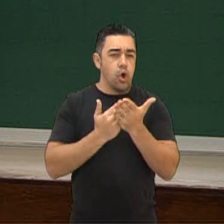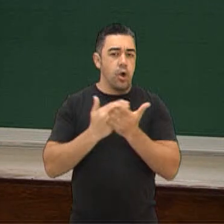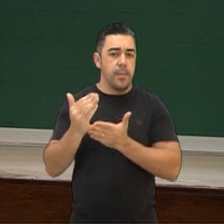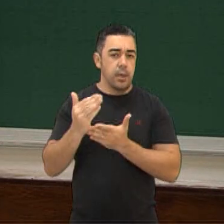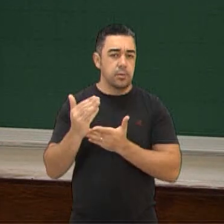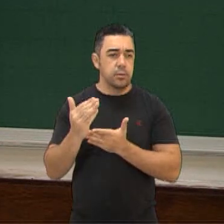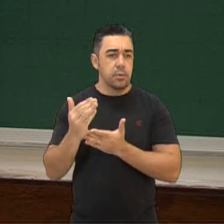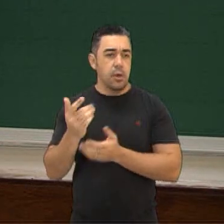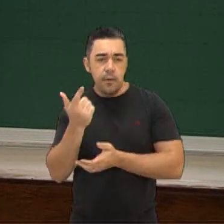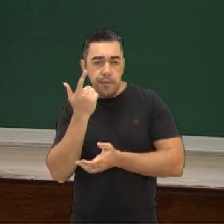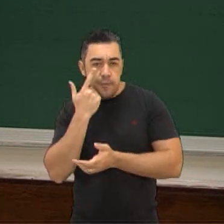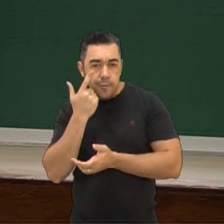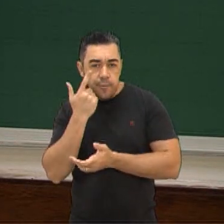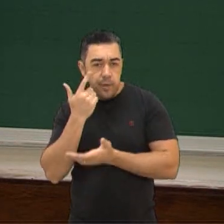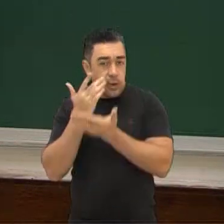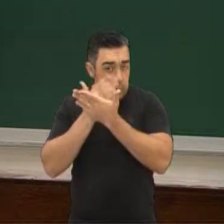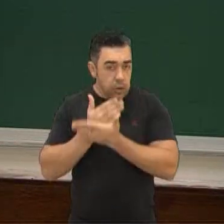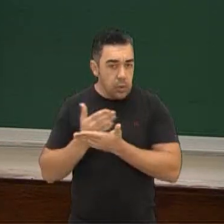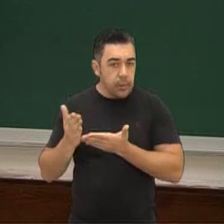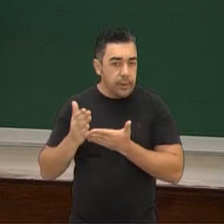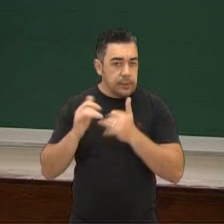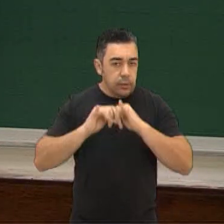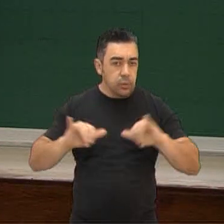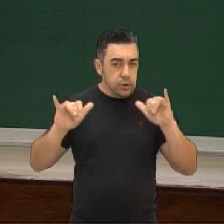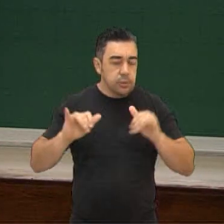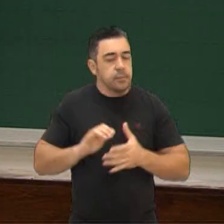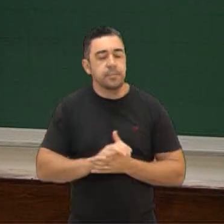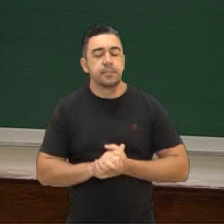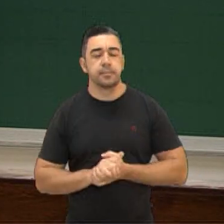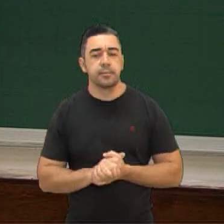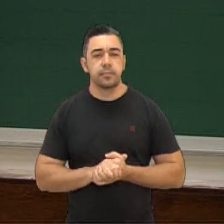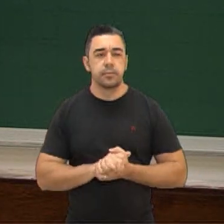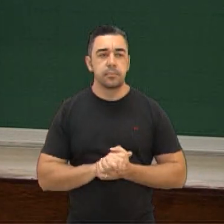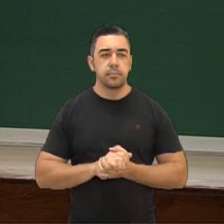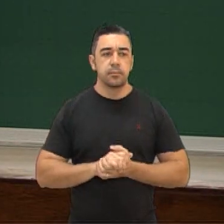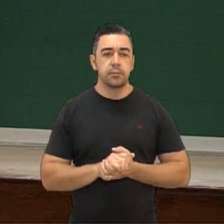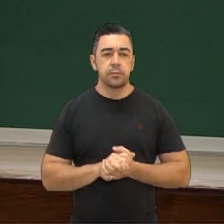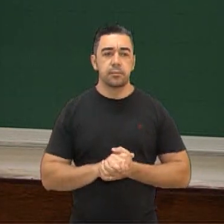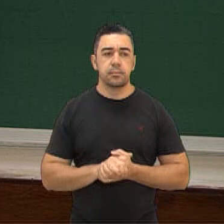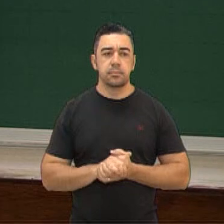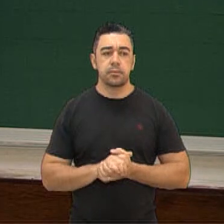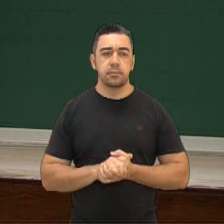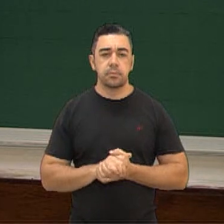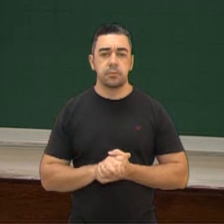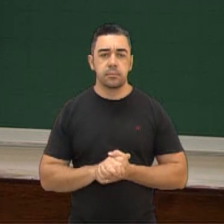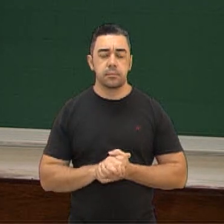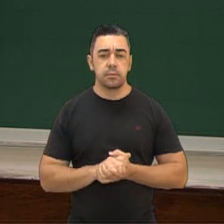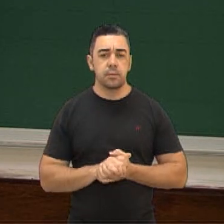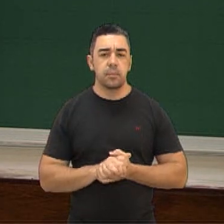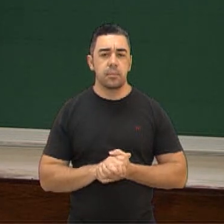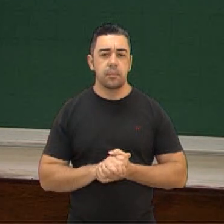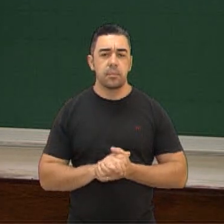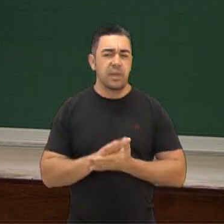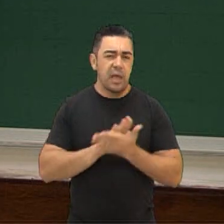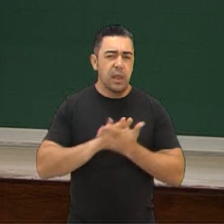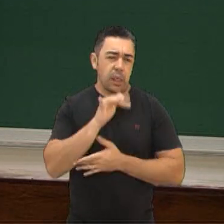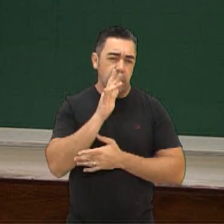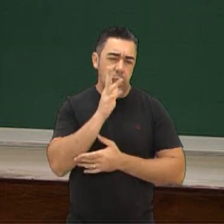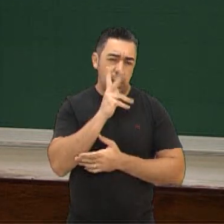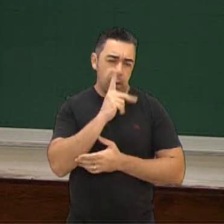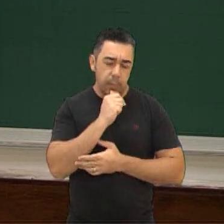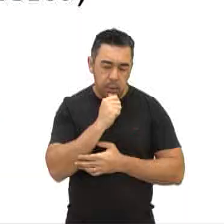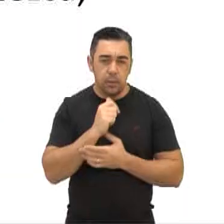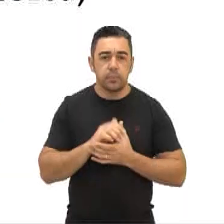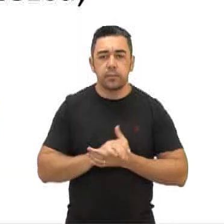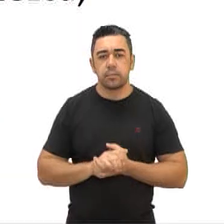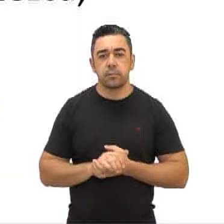entrada. Agora vamos começar com a notícia propriamente. Nada de procrastinar, de deixar para depois, nem de